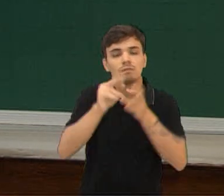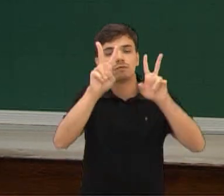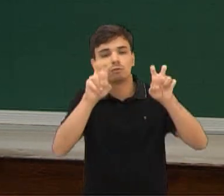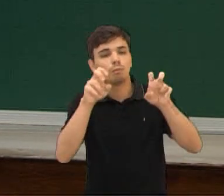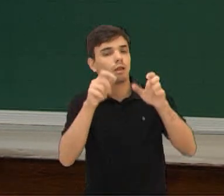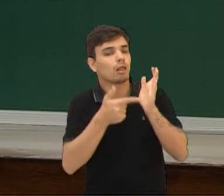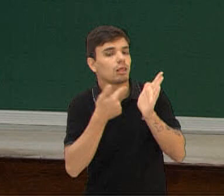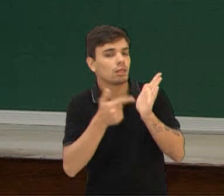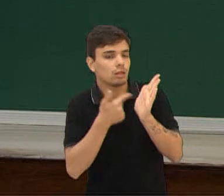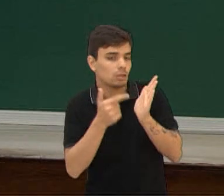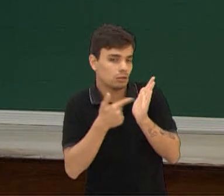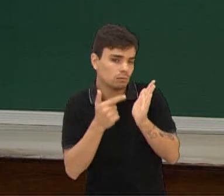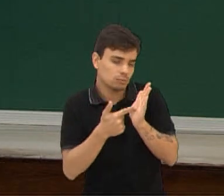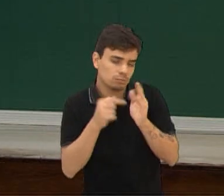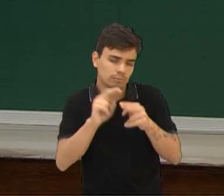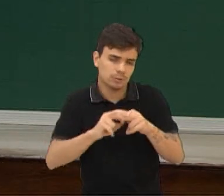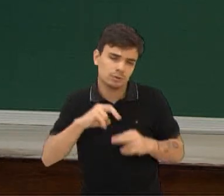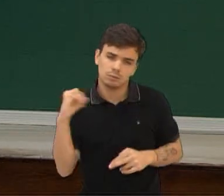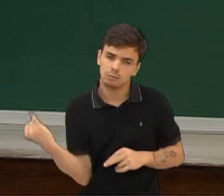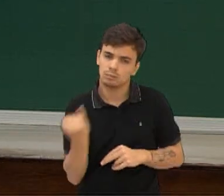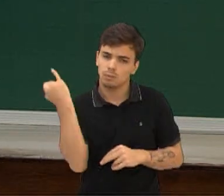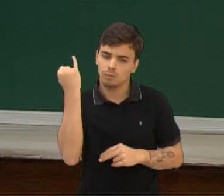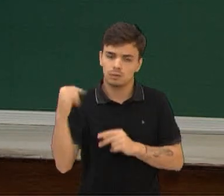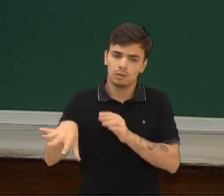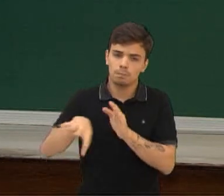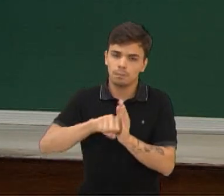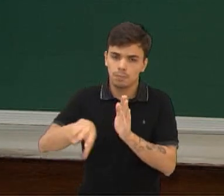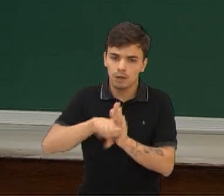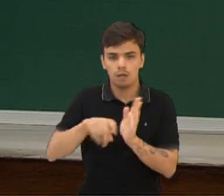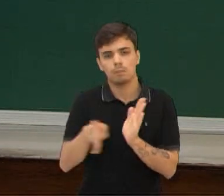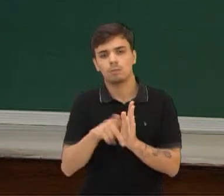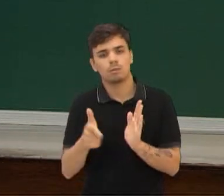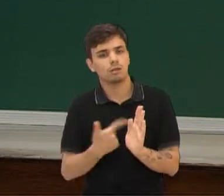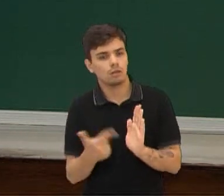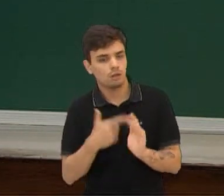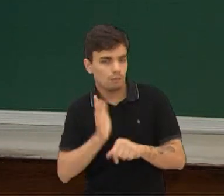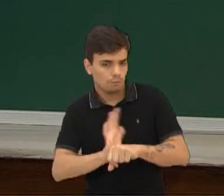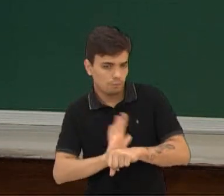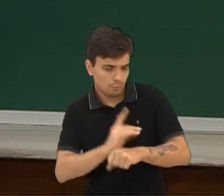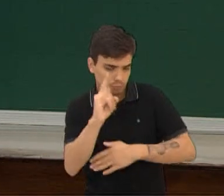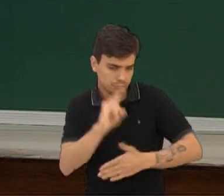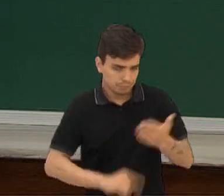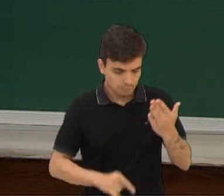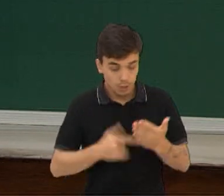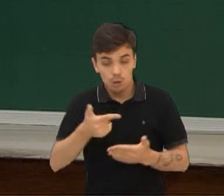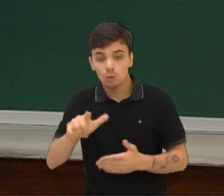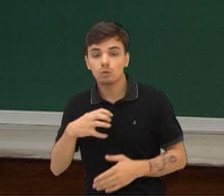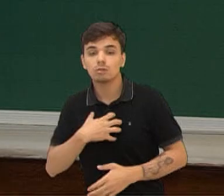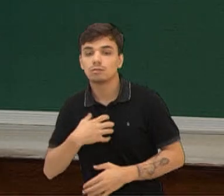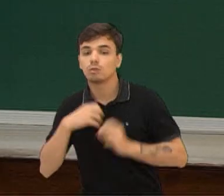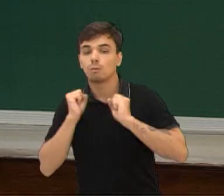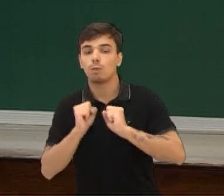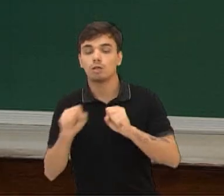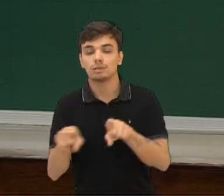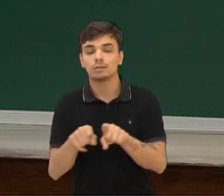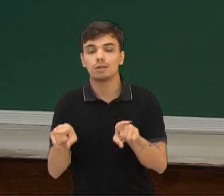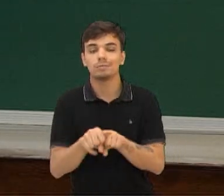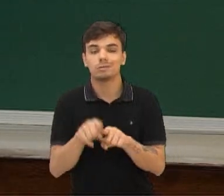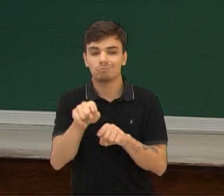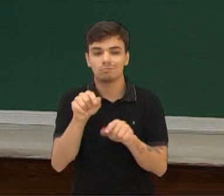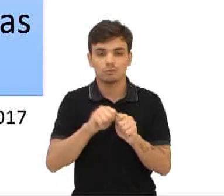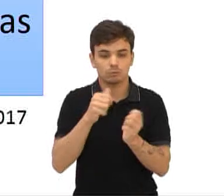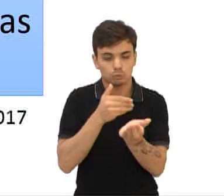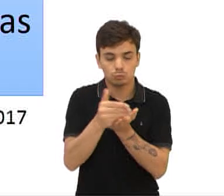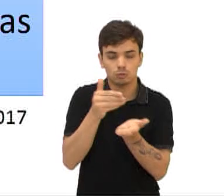interessante, a alusão a livros, a filmes, a documentário. Uma outra maneira de você fazer também a introdução foi a usada